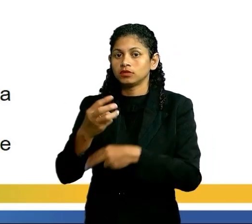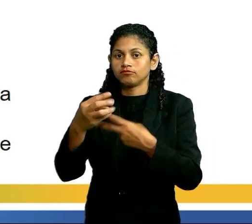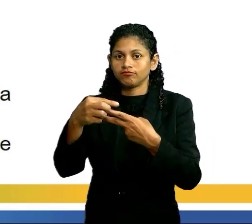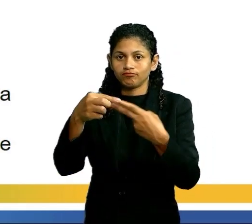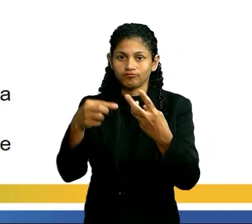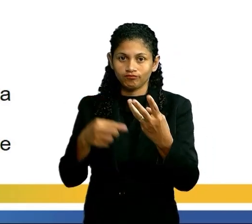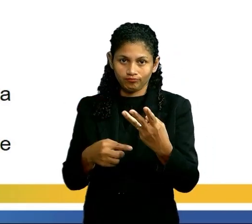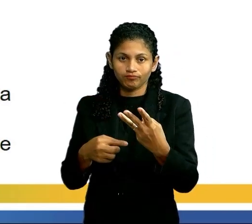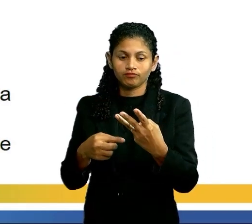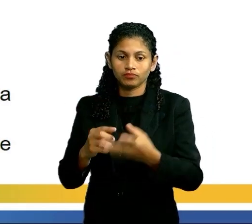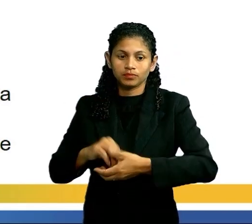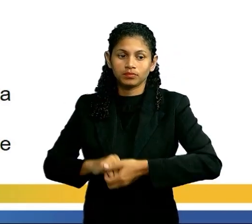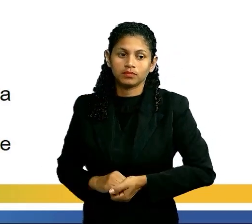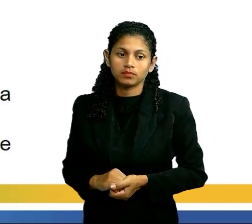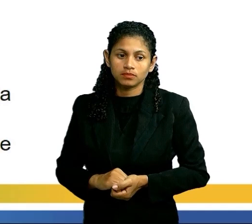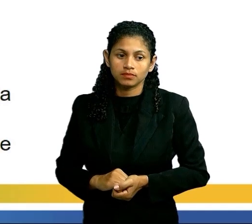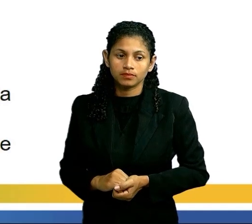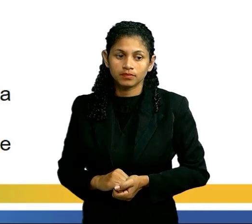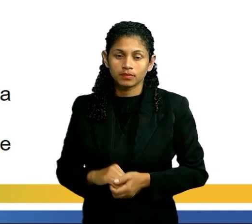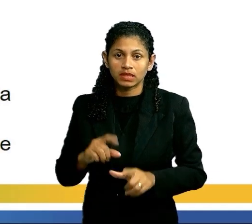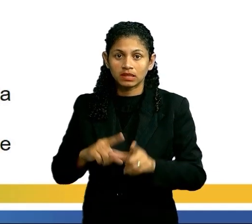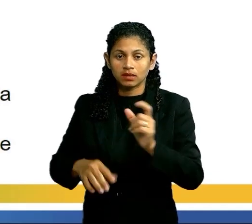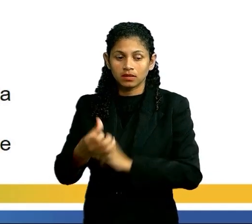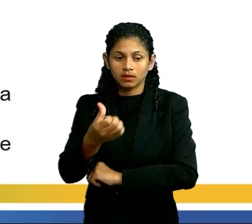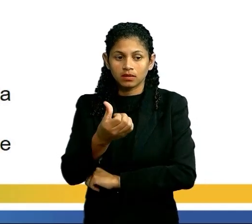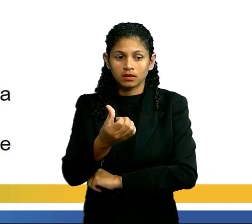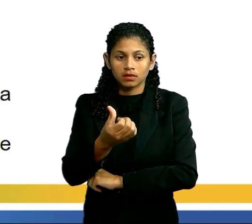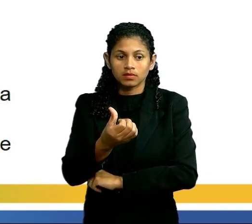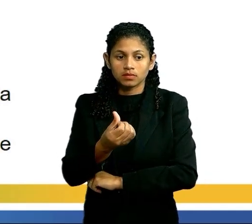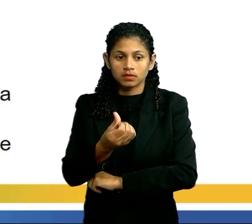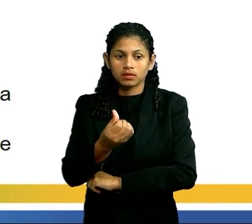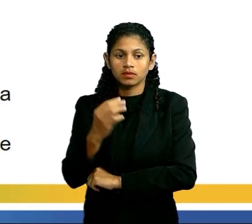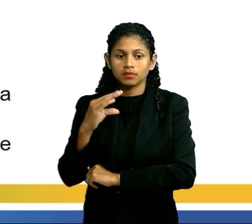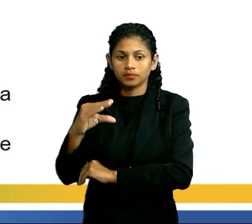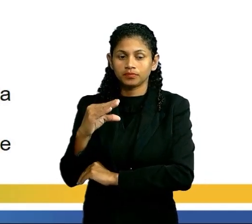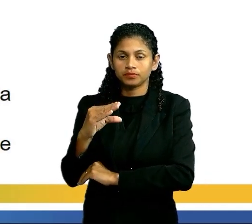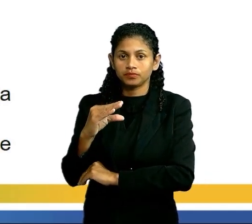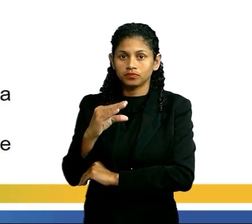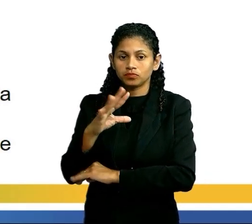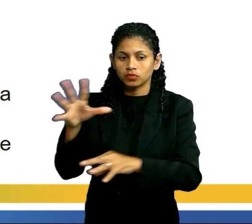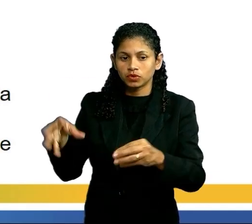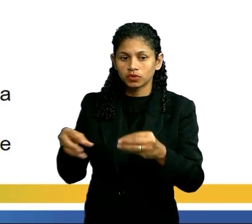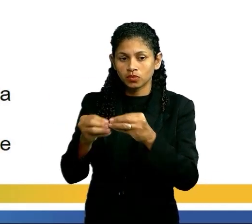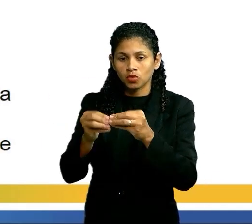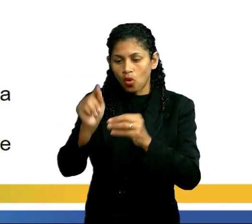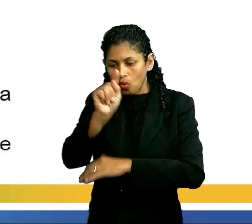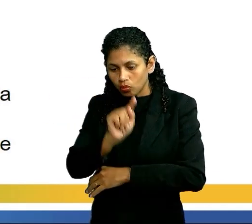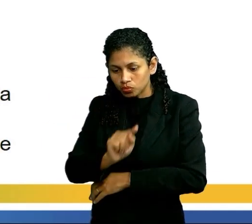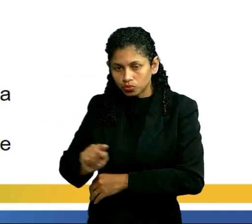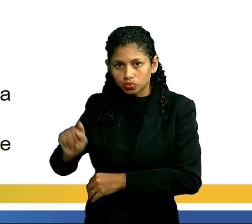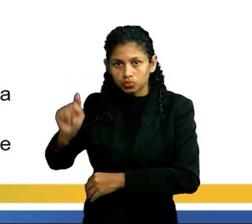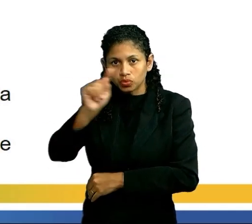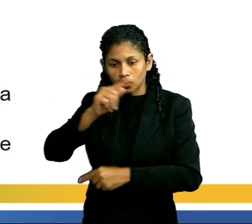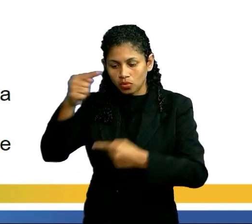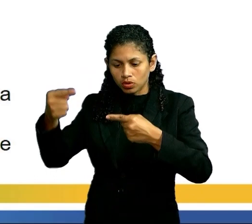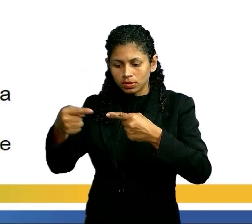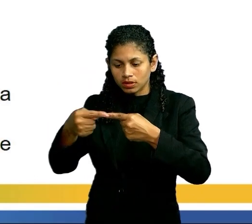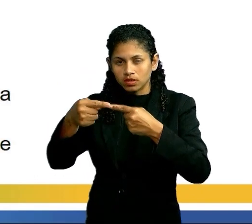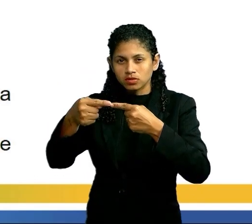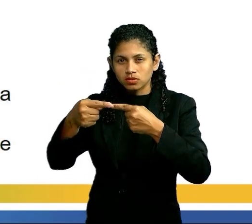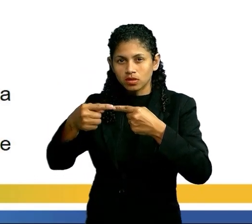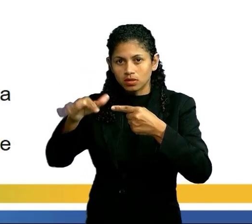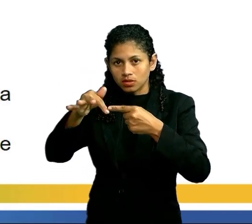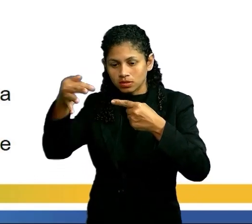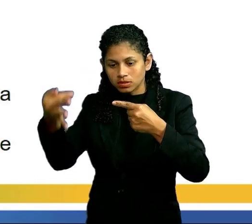ciclo. Alternativa E, 6 carbonos compondo um ciclo com ligações simples